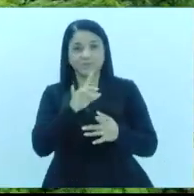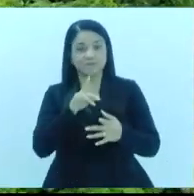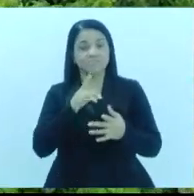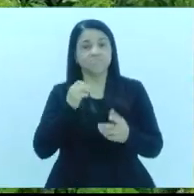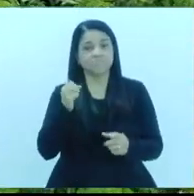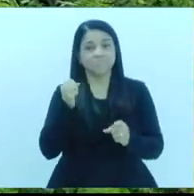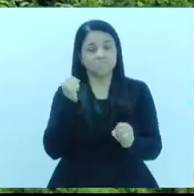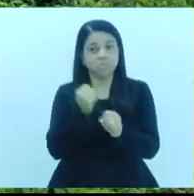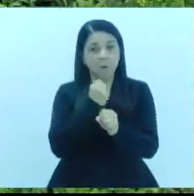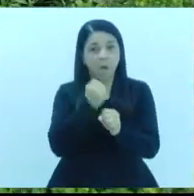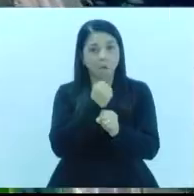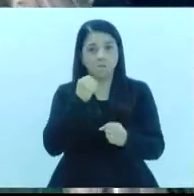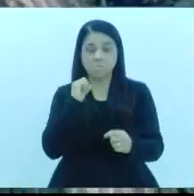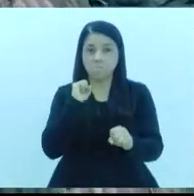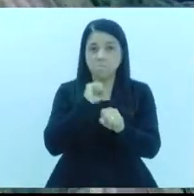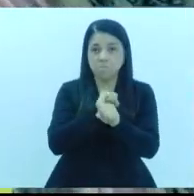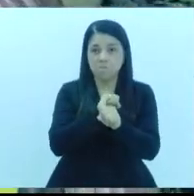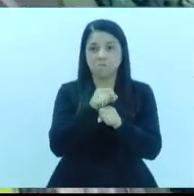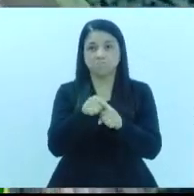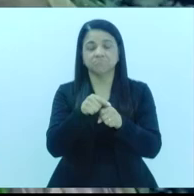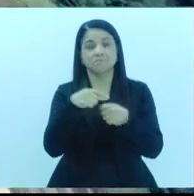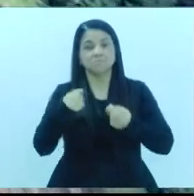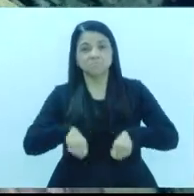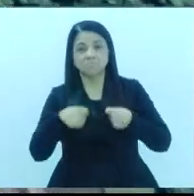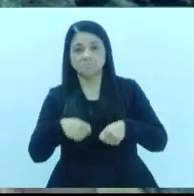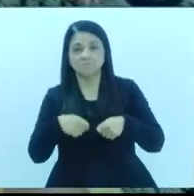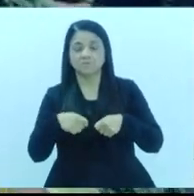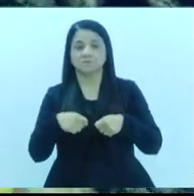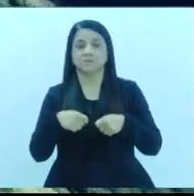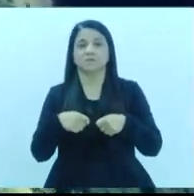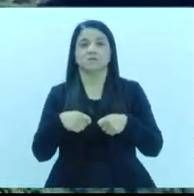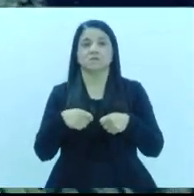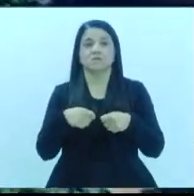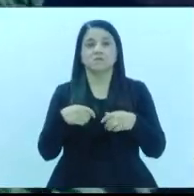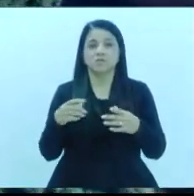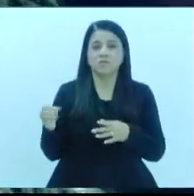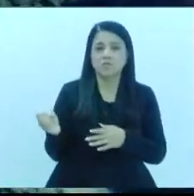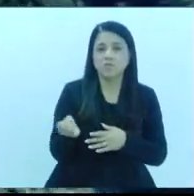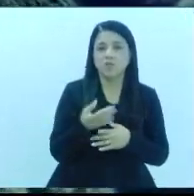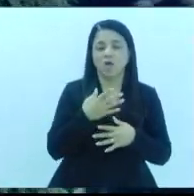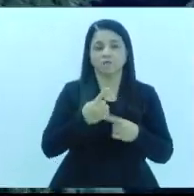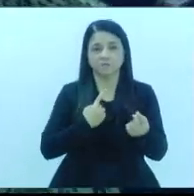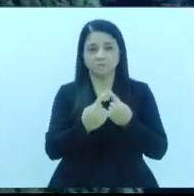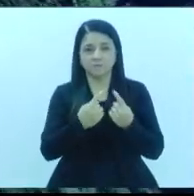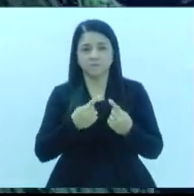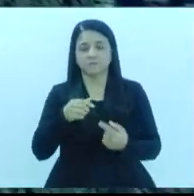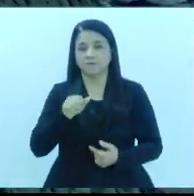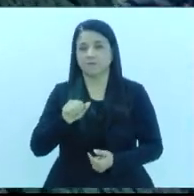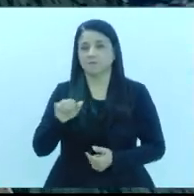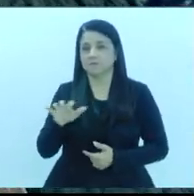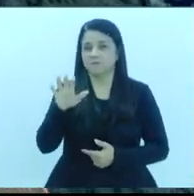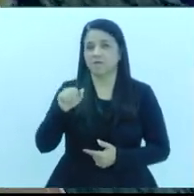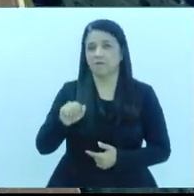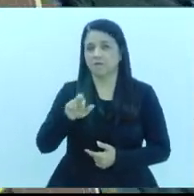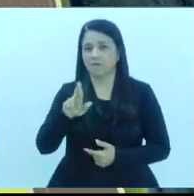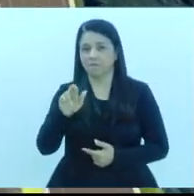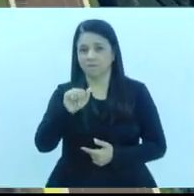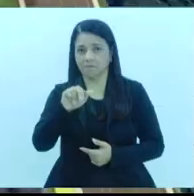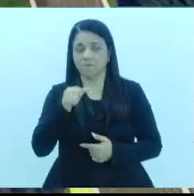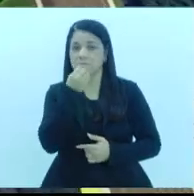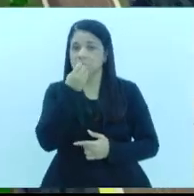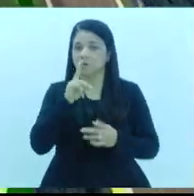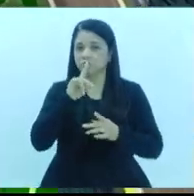primeira etapa de detonações necessárias para a construção das novas pistas da Serra das Araras. O Bom Dia